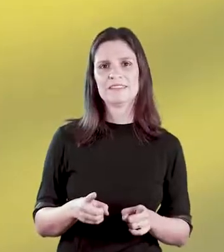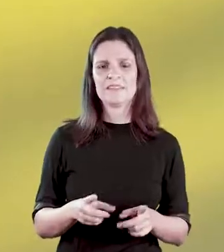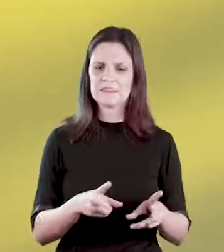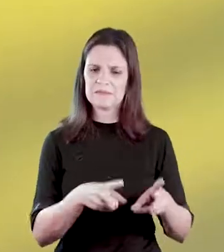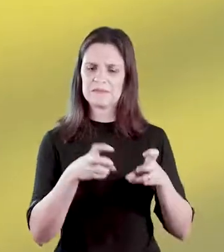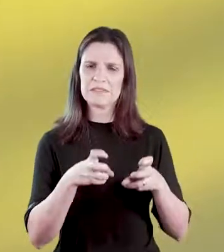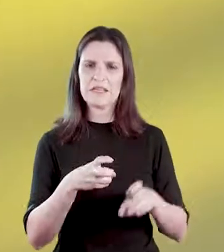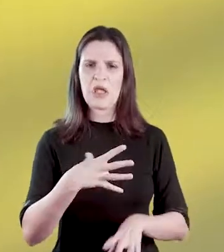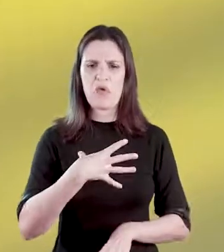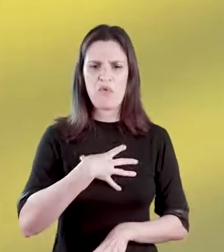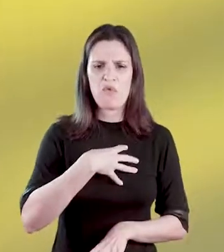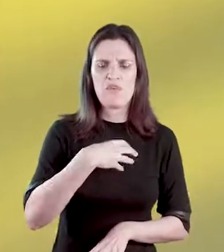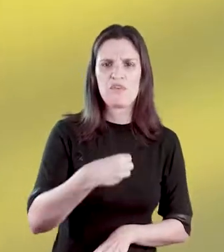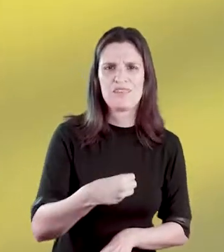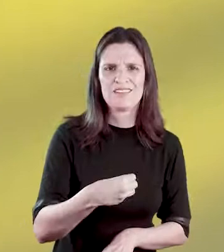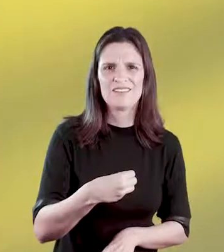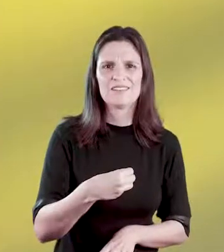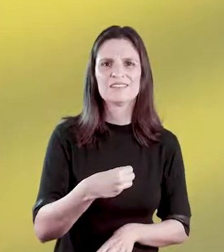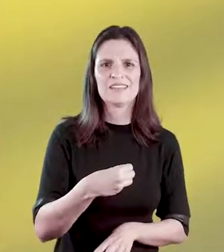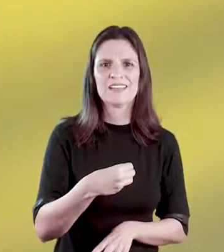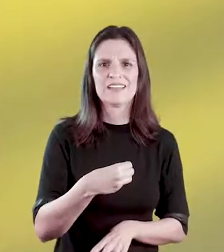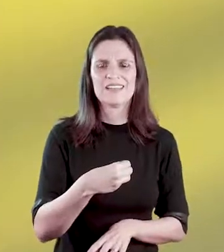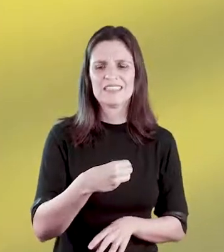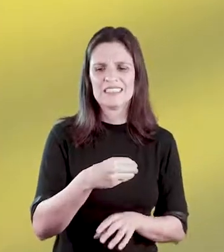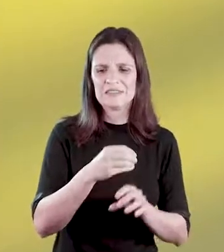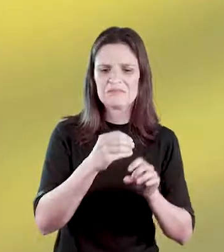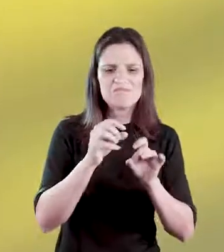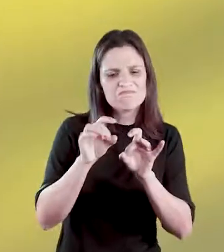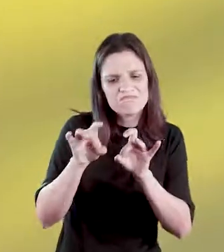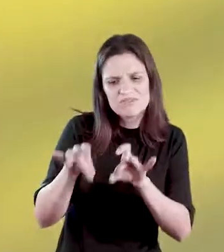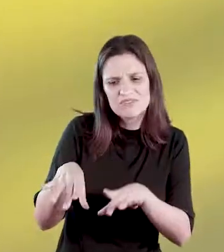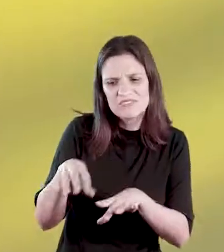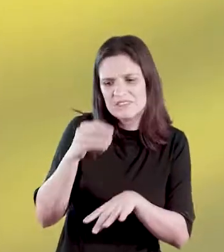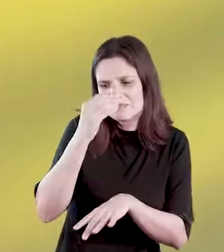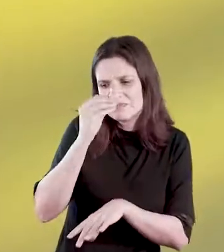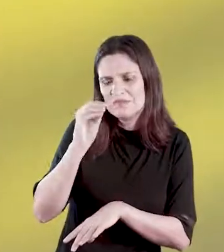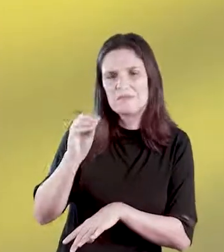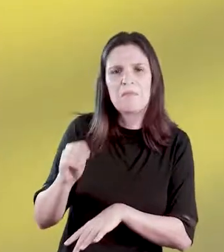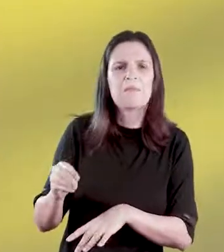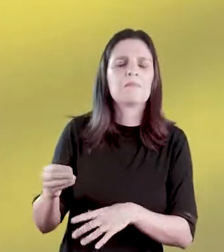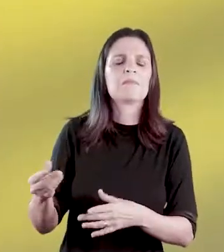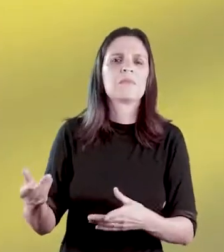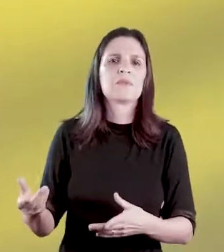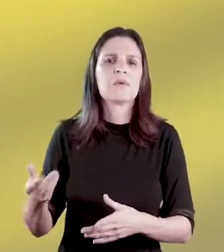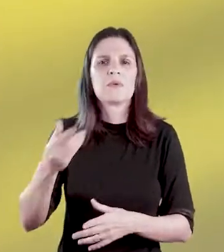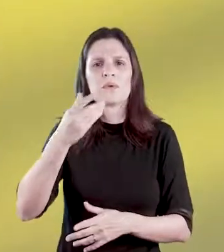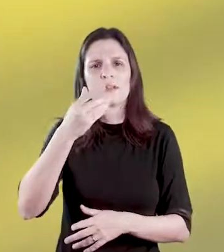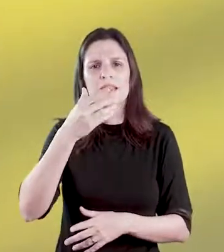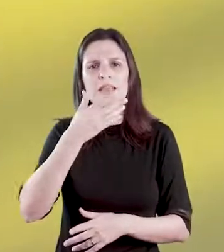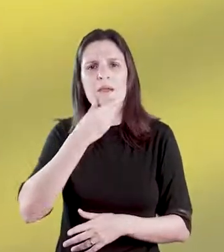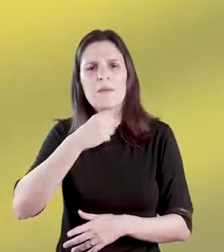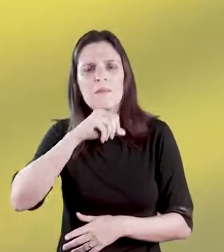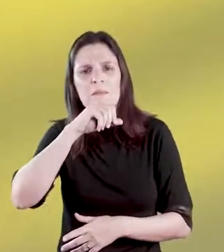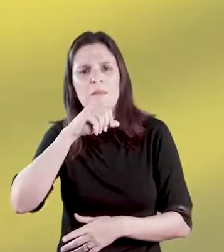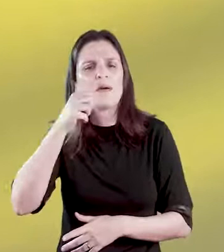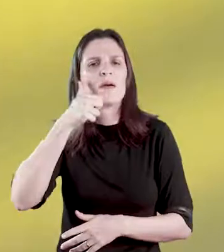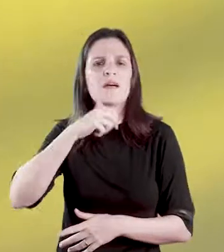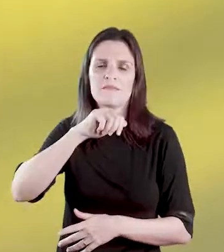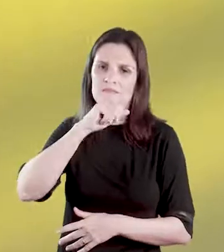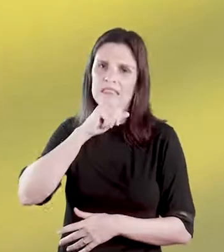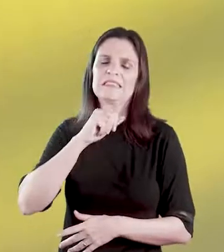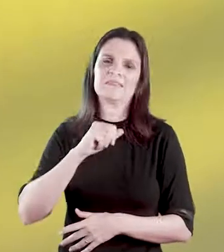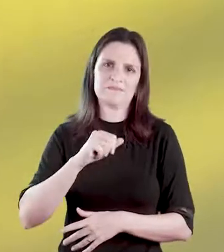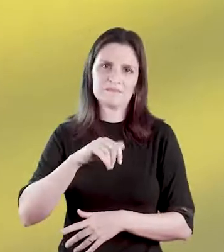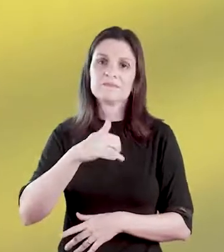muitos filhos que rejeita a os pais e isso é verdadeiro mas eu tive um apoio muito grande do